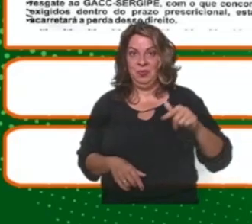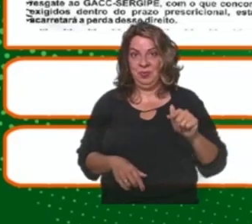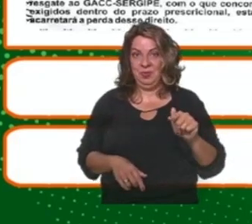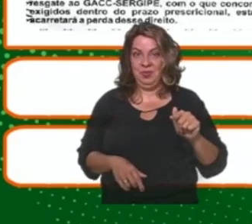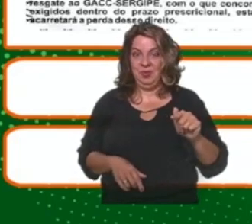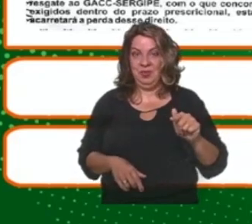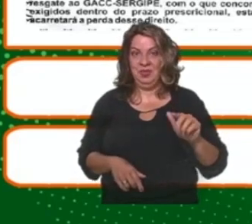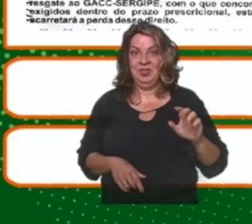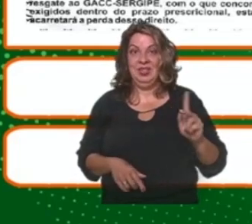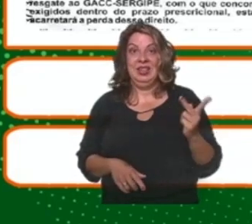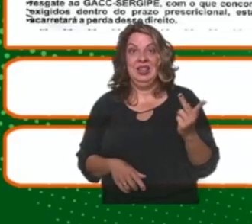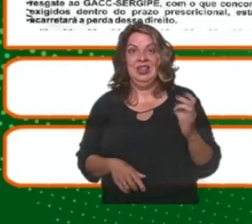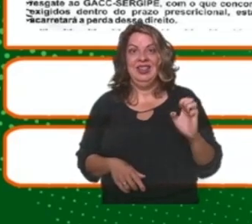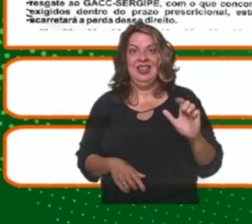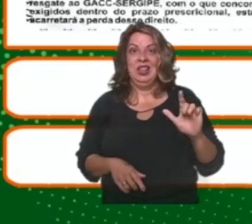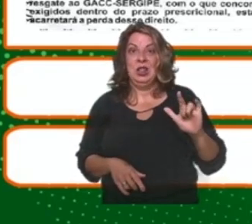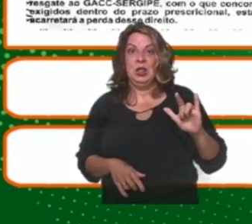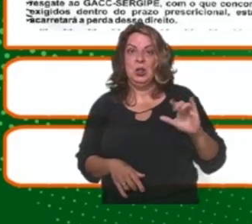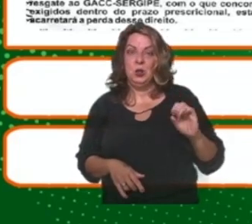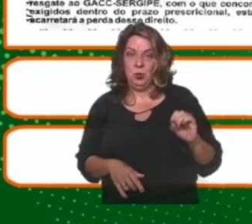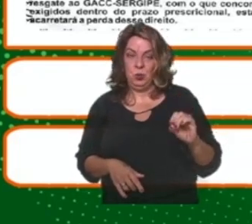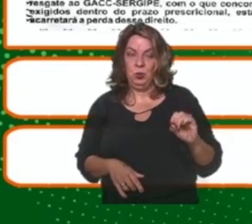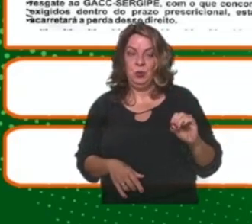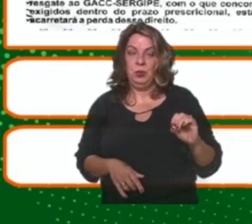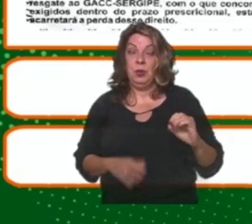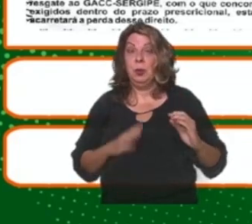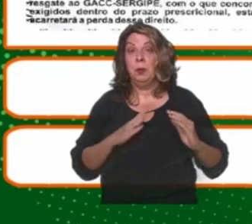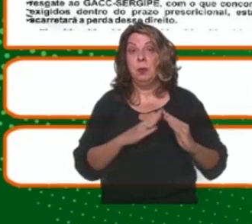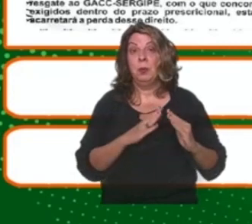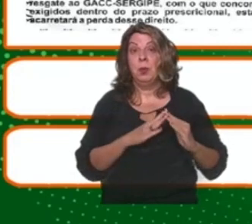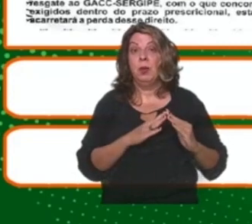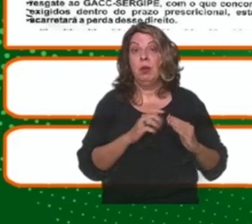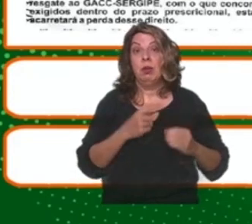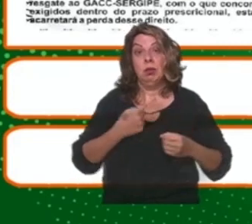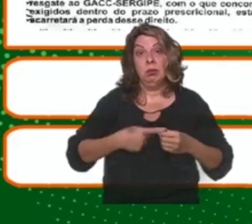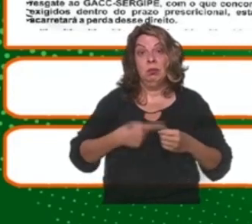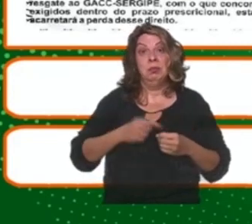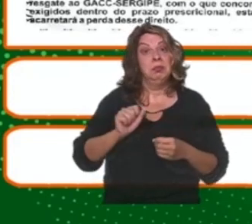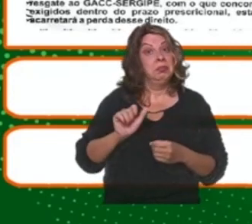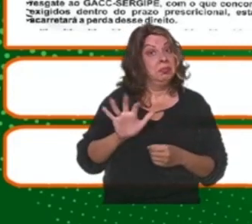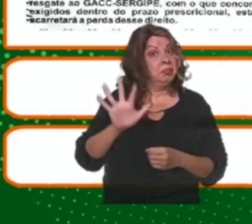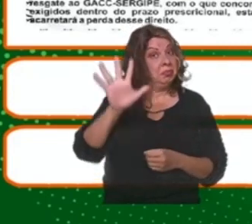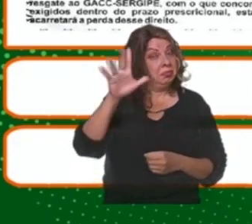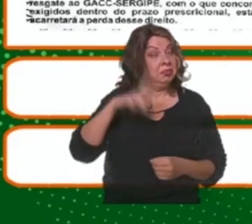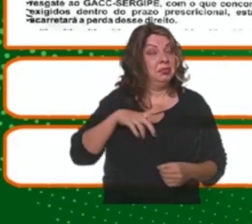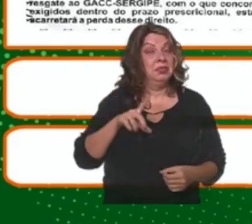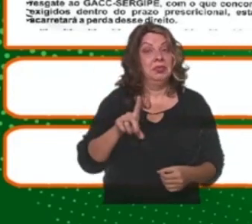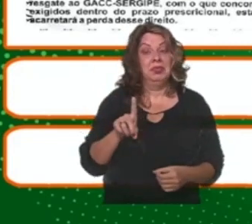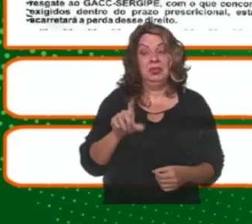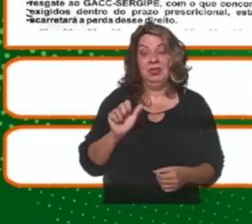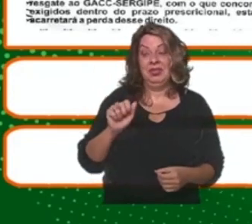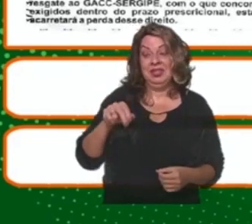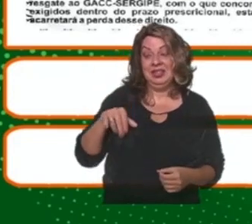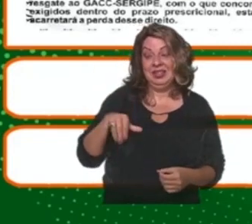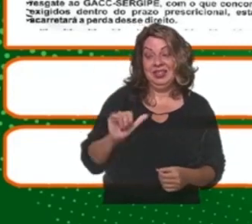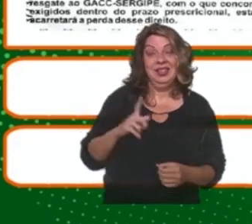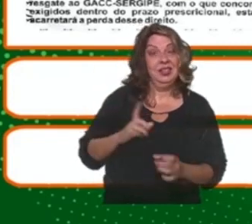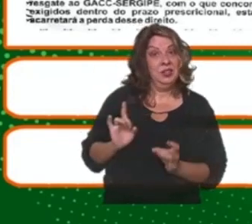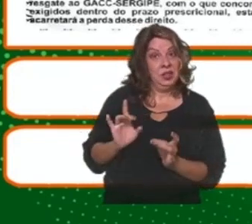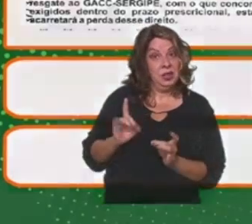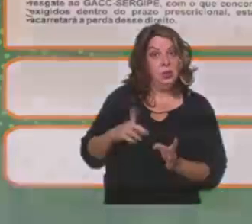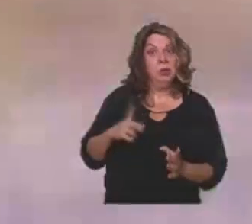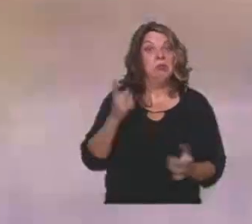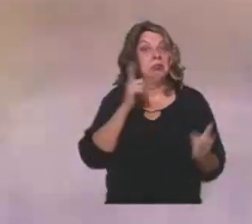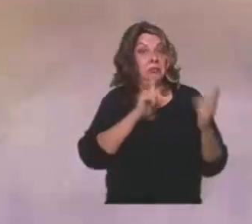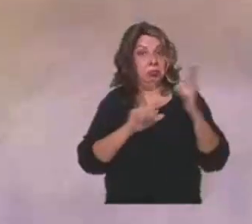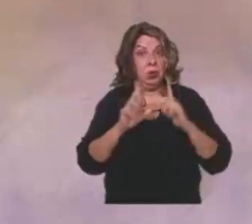180747. Hélio, simplesmente Hélio. Ele mora em Lagarto, adquiriu com a Dani. E o Hélio, simplesmente Hélio, leva